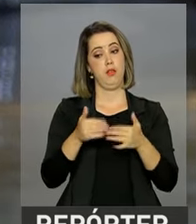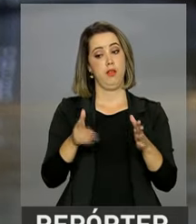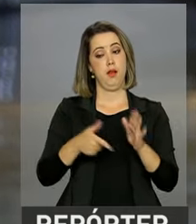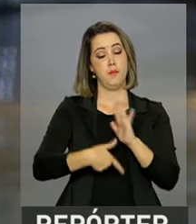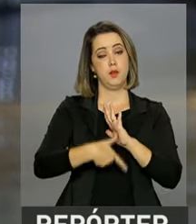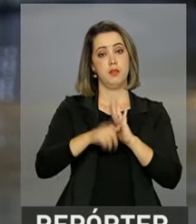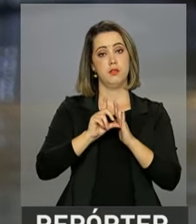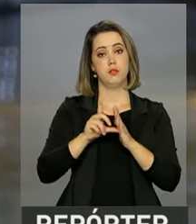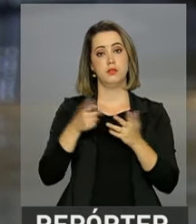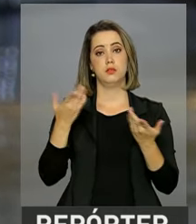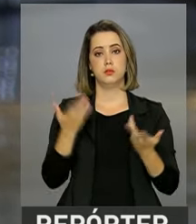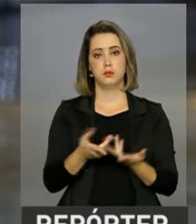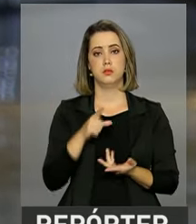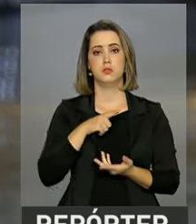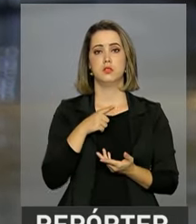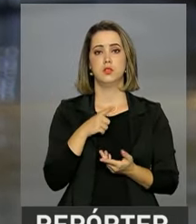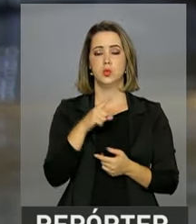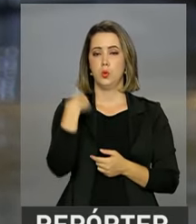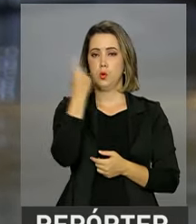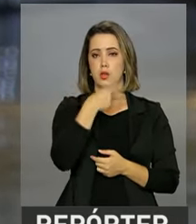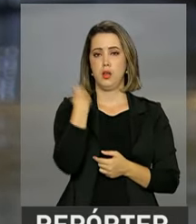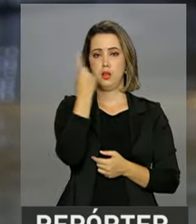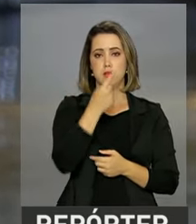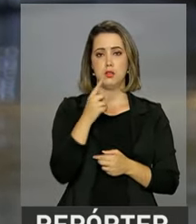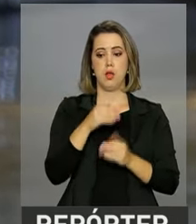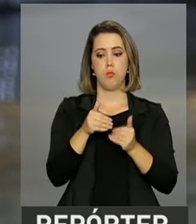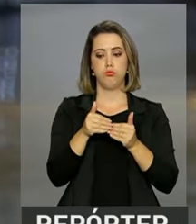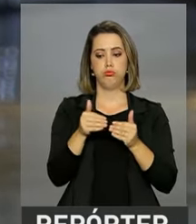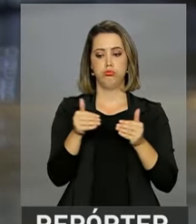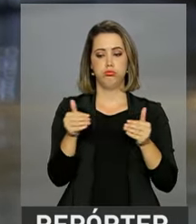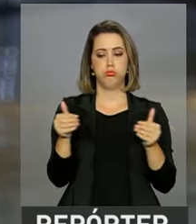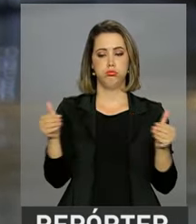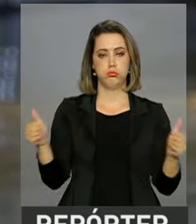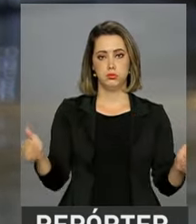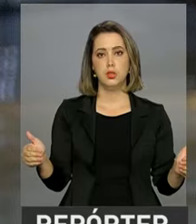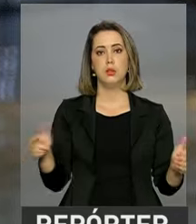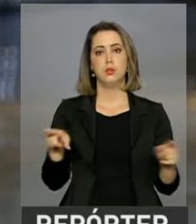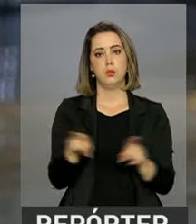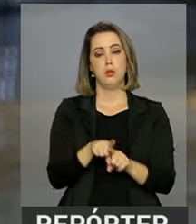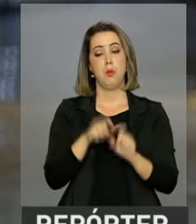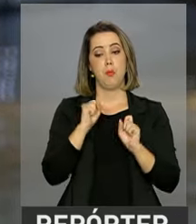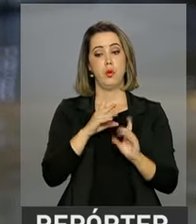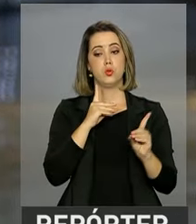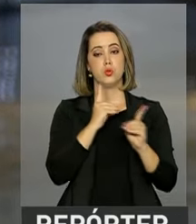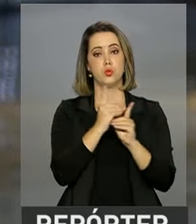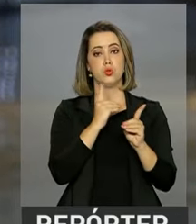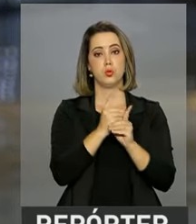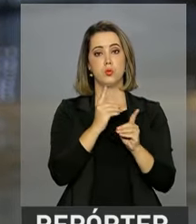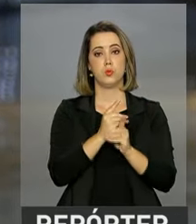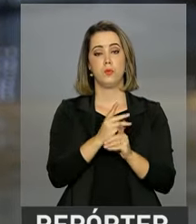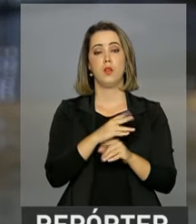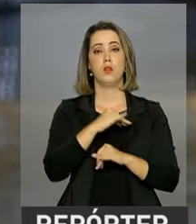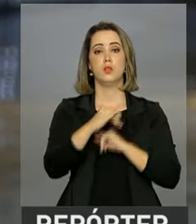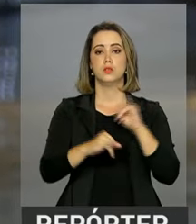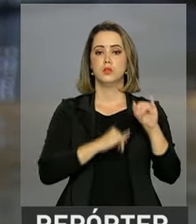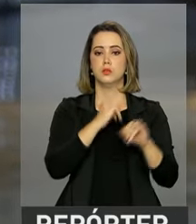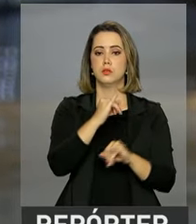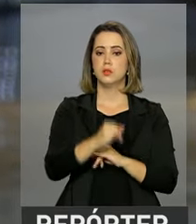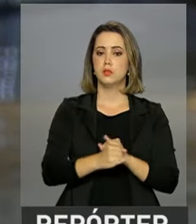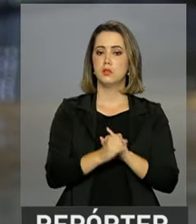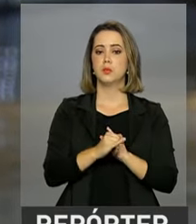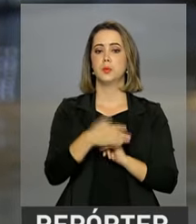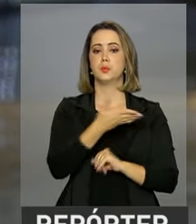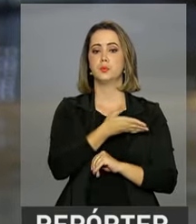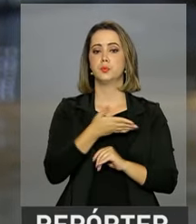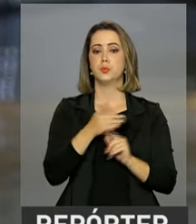de antecedência, que vão ter o horário de atendimento ampliado, pode ser encontrada no endereço eletrônico da Caixa Econômica